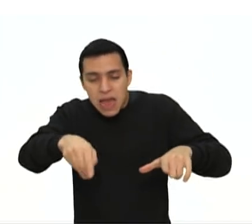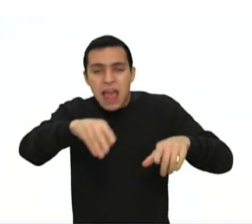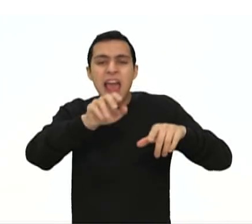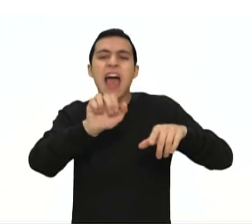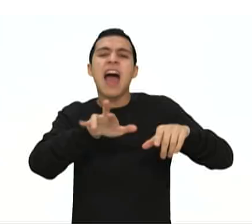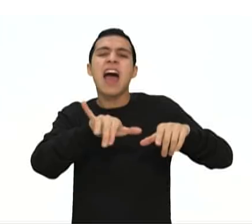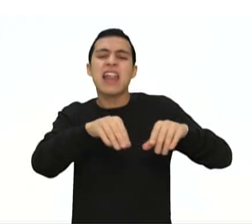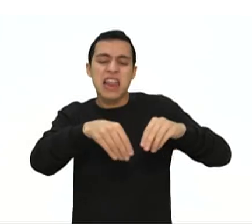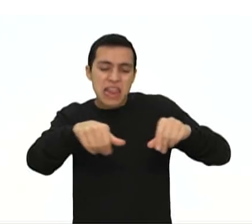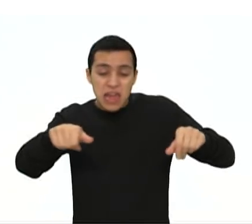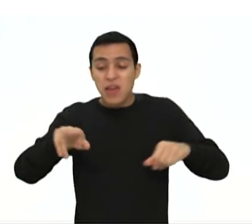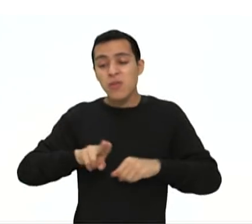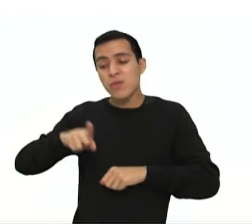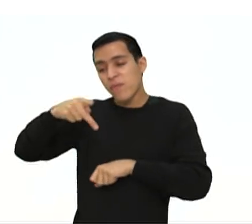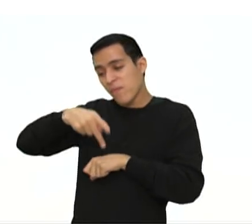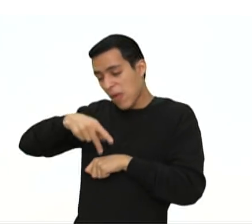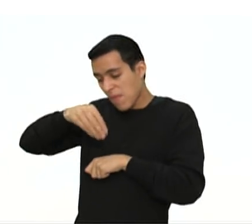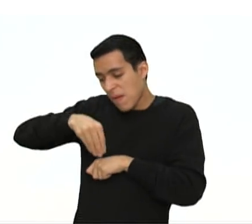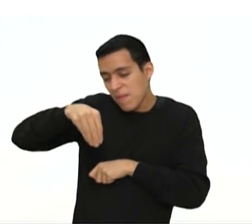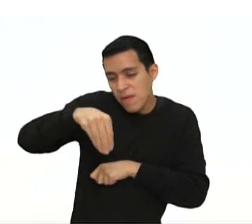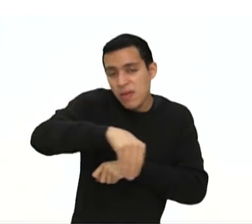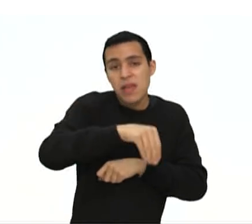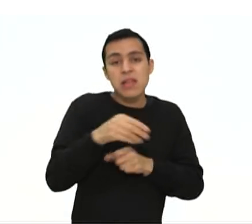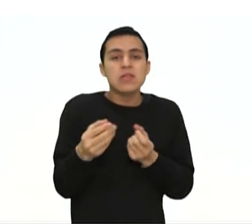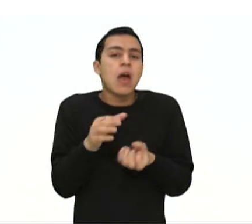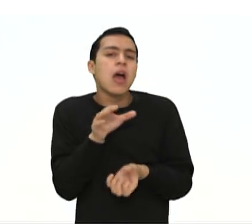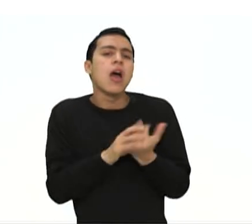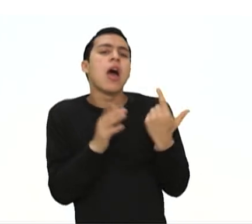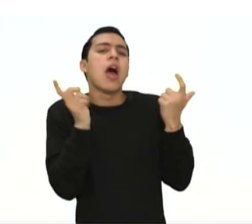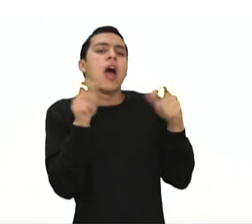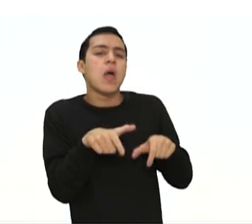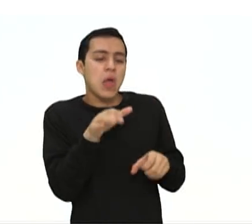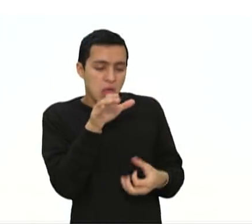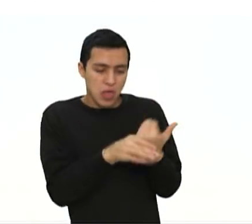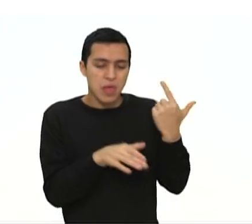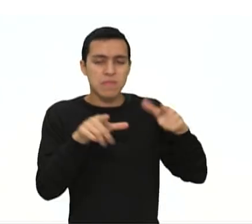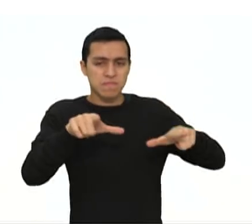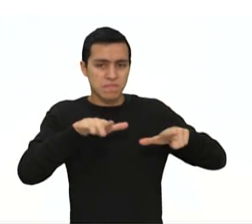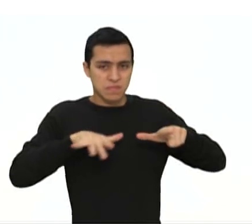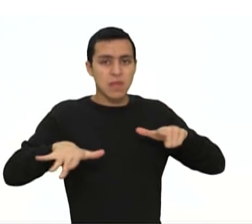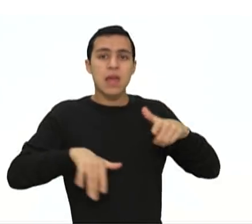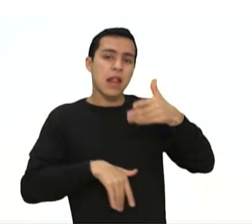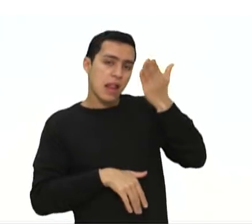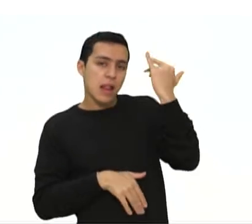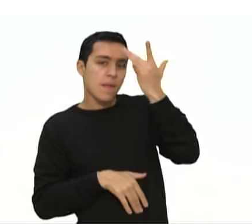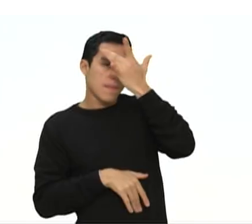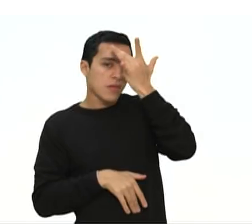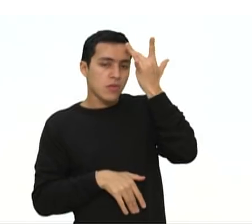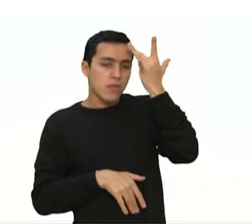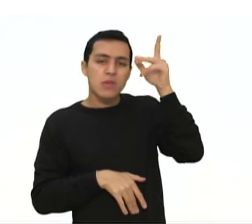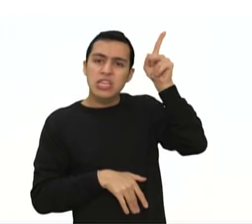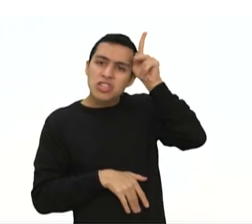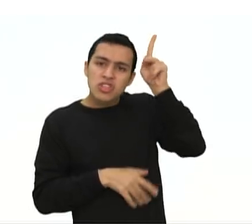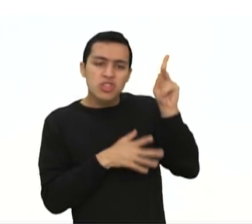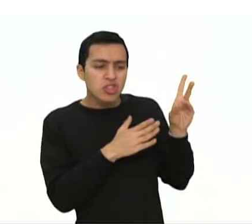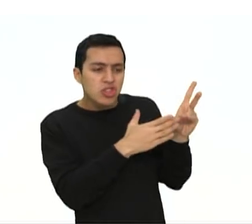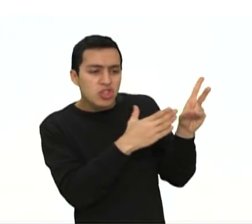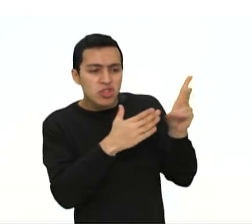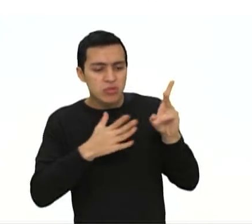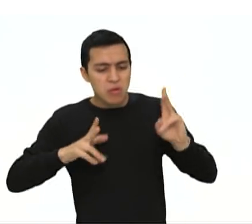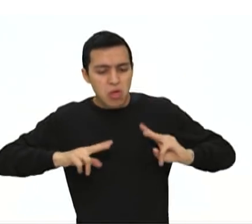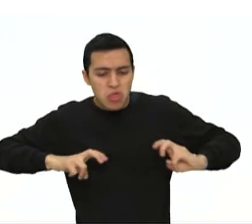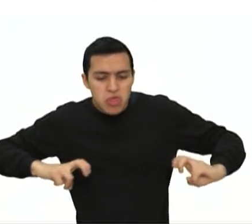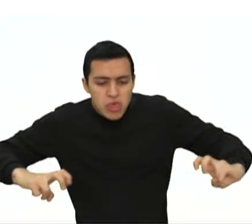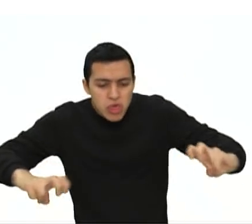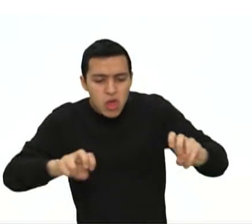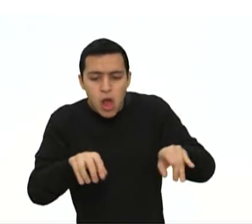usando-se pedras como peças. Então, a origem dele é no chão, né? Os índios jogavam no chão, traçavam no chão e jogavam em qualquer